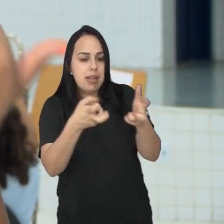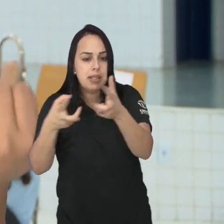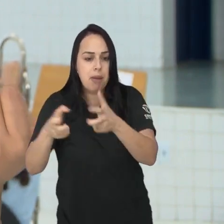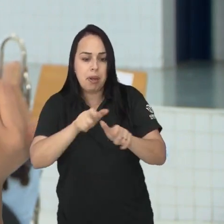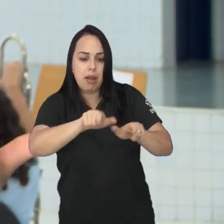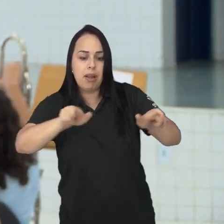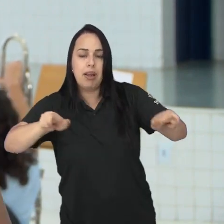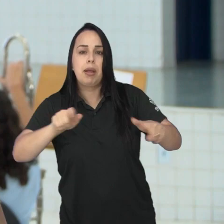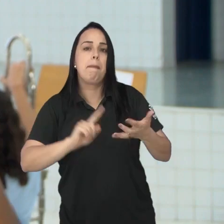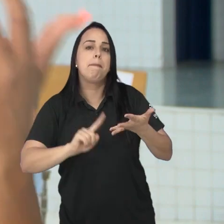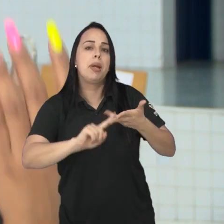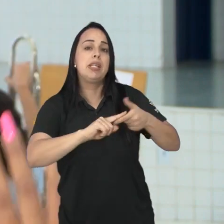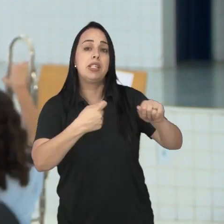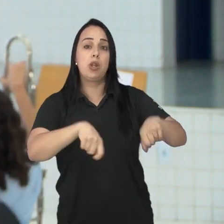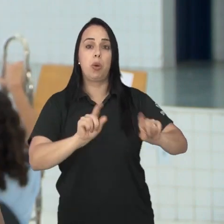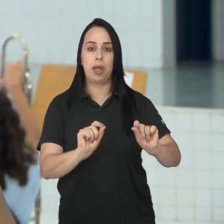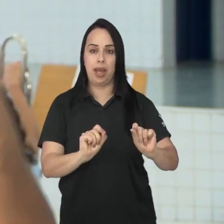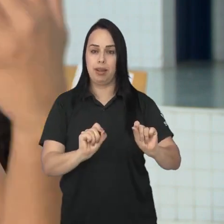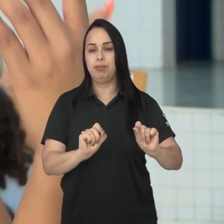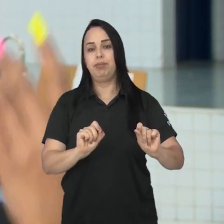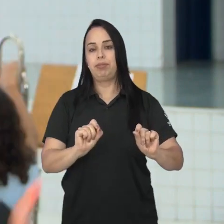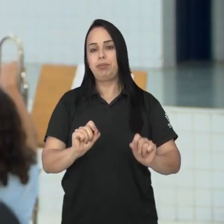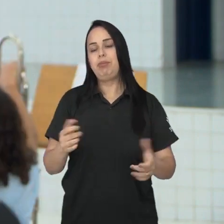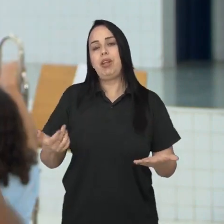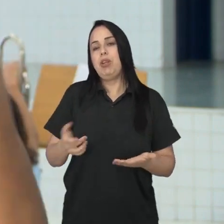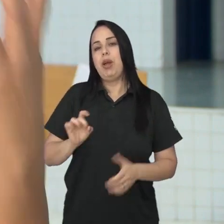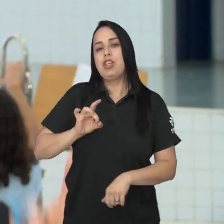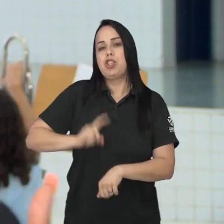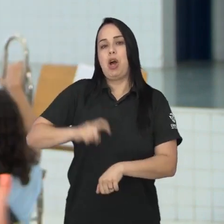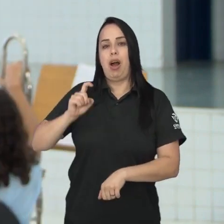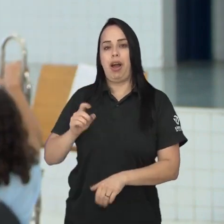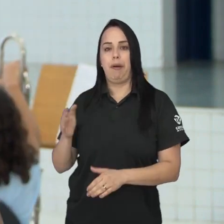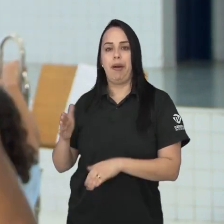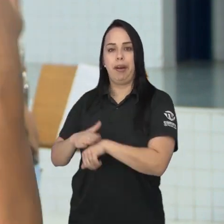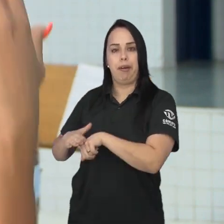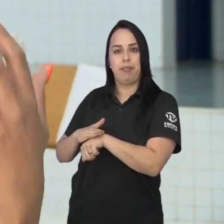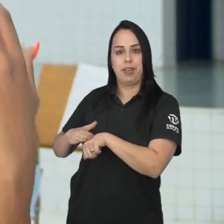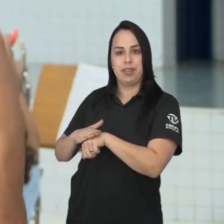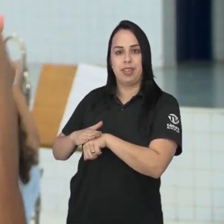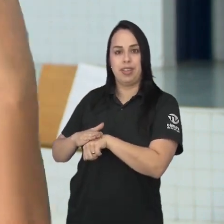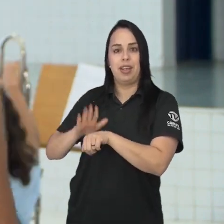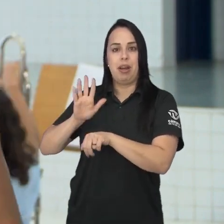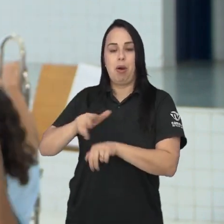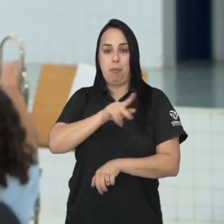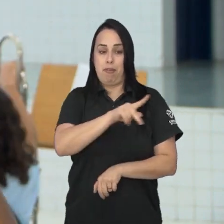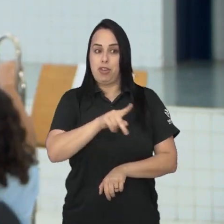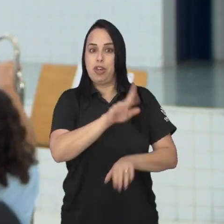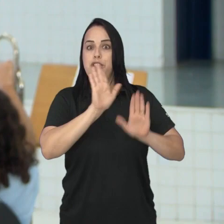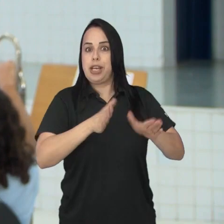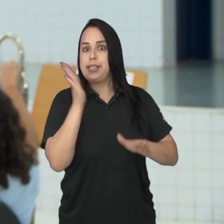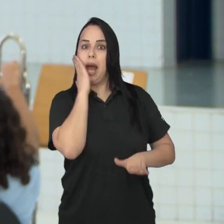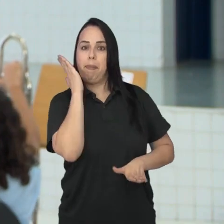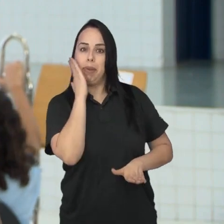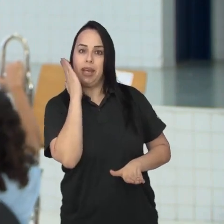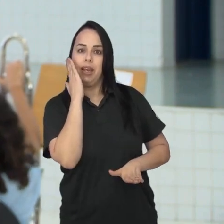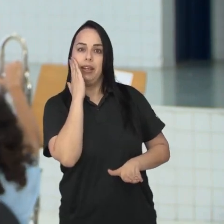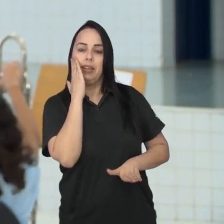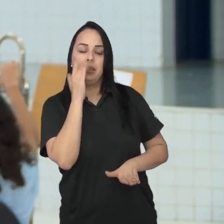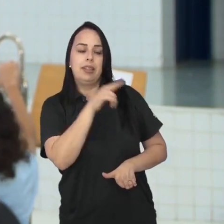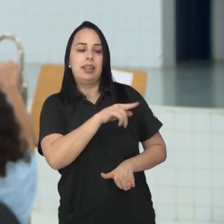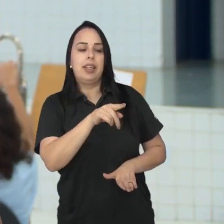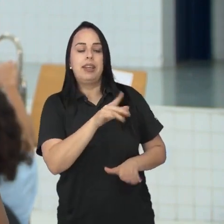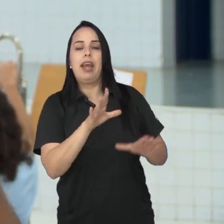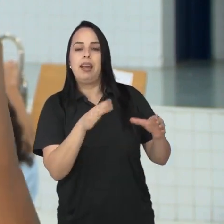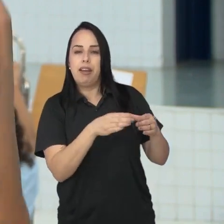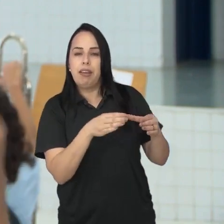necessidade das crianças. Só nesse momento que a gente está aqui conversando, o professor já ouviu 3 vezes ali a dificuldade ou a facilidade